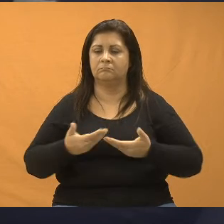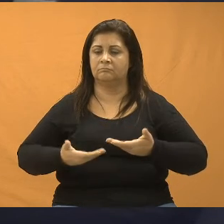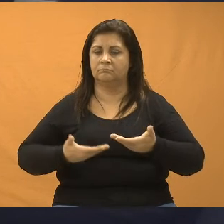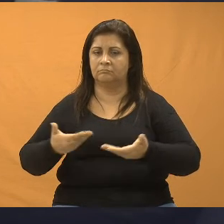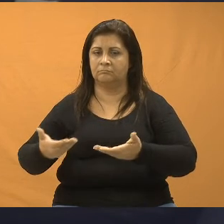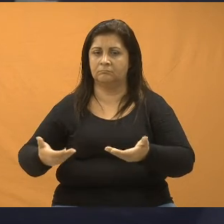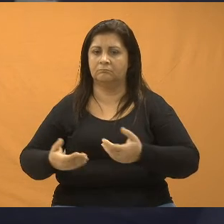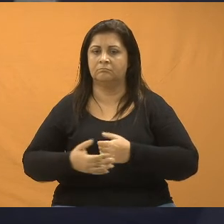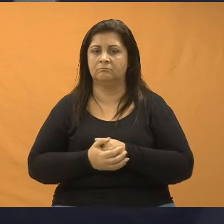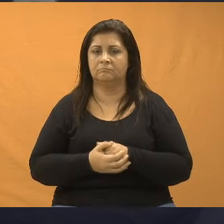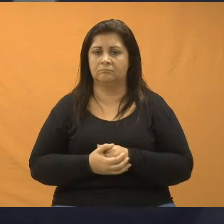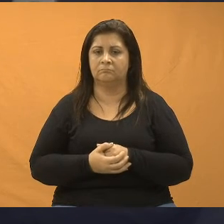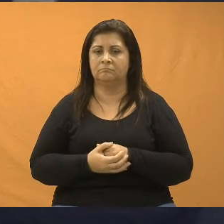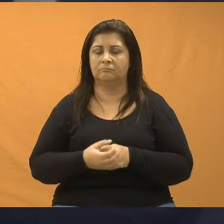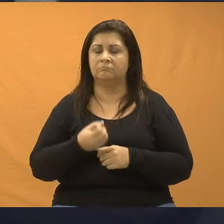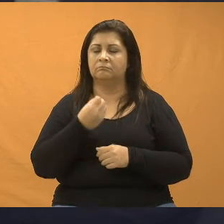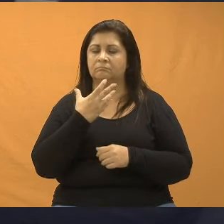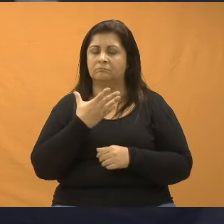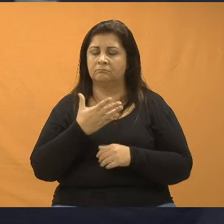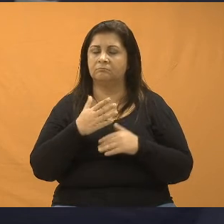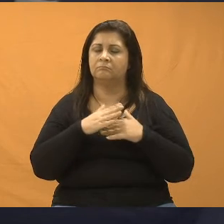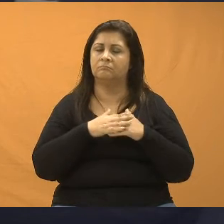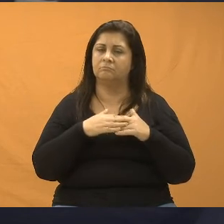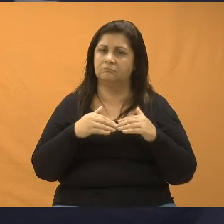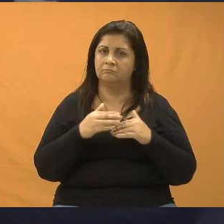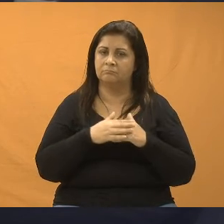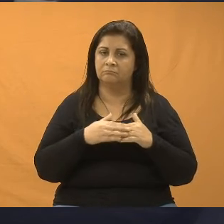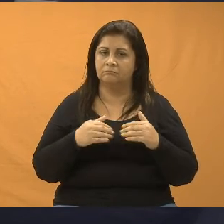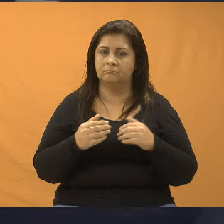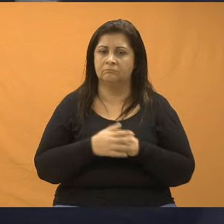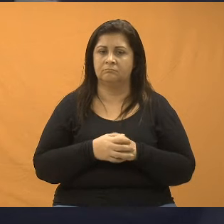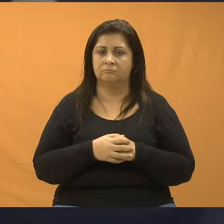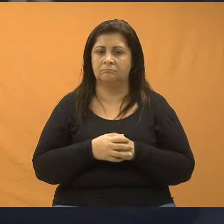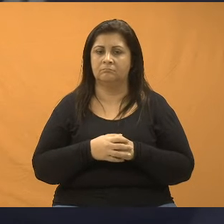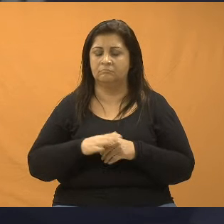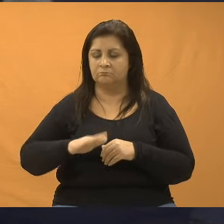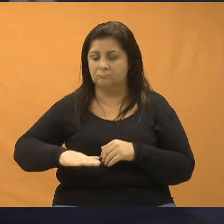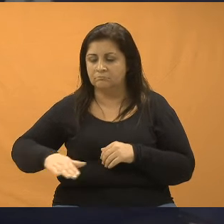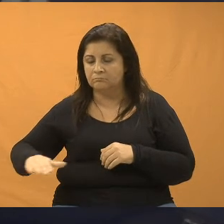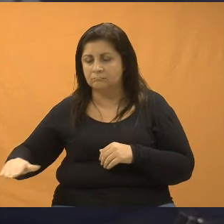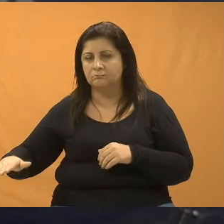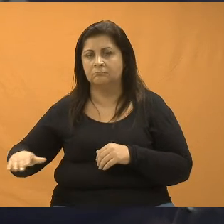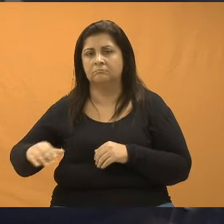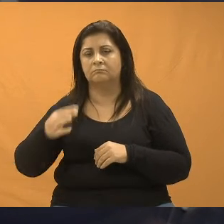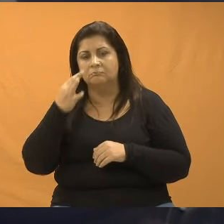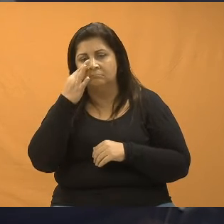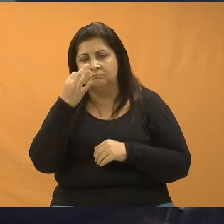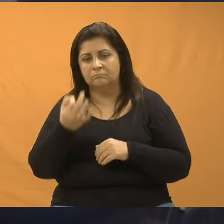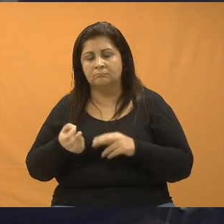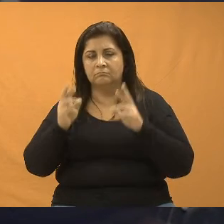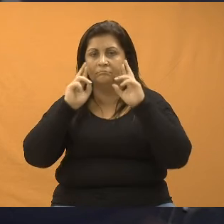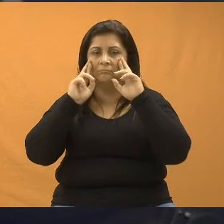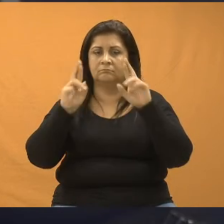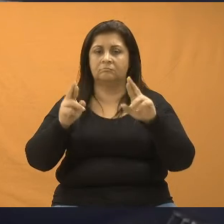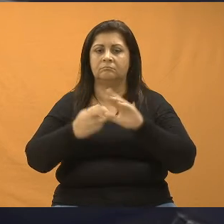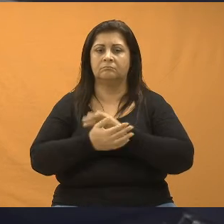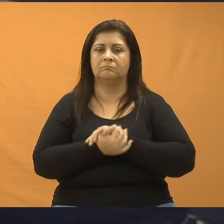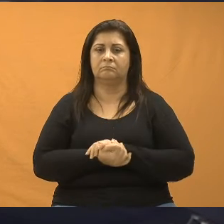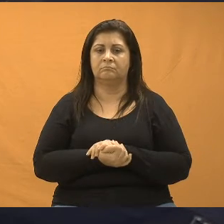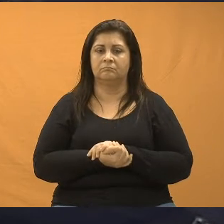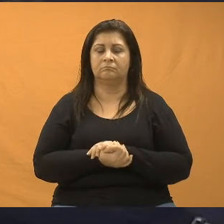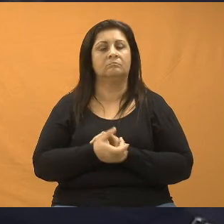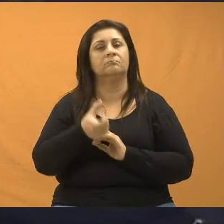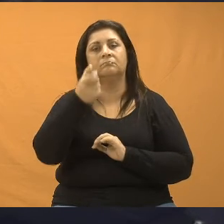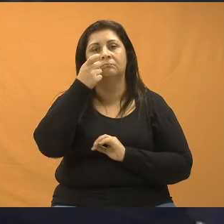atendimento bastante humanizado, como foi colocado, para as crianças, com carinho, com atenção, com respeito,